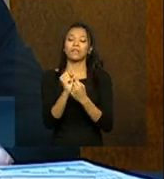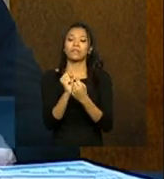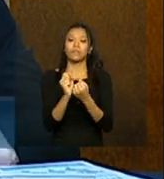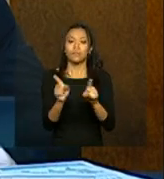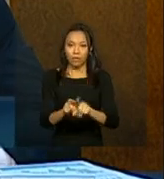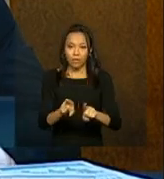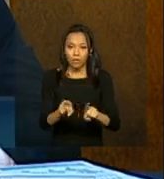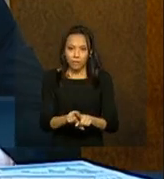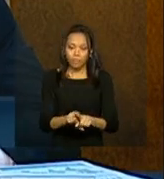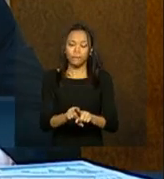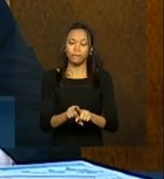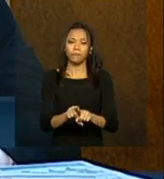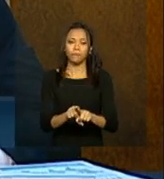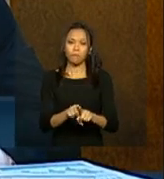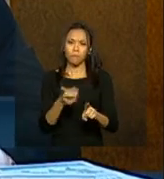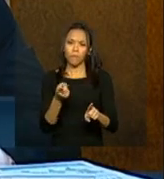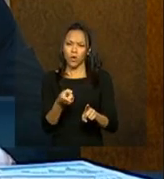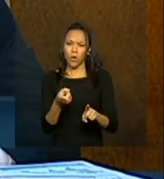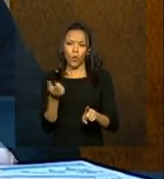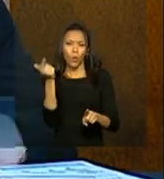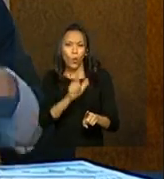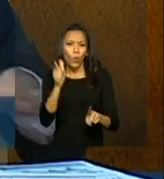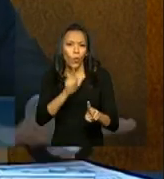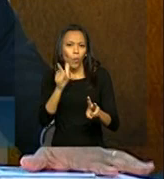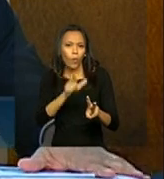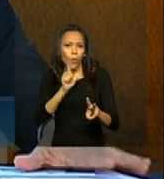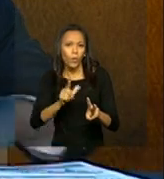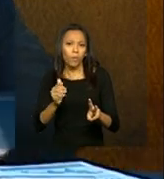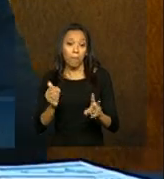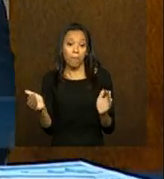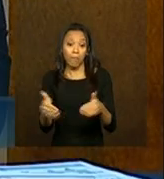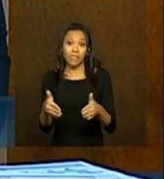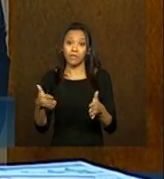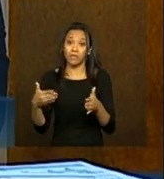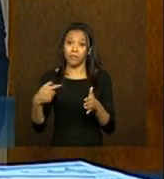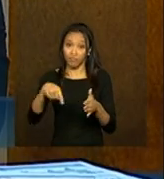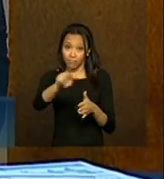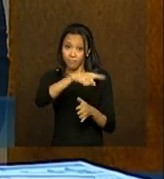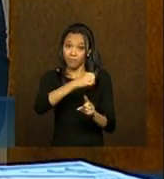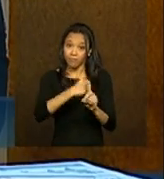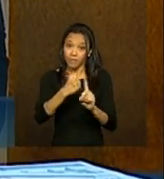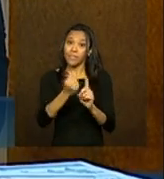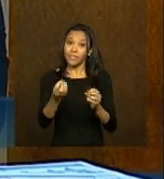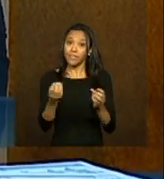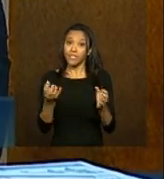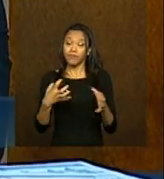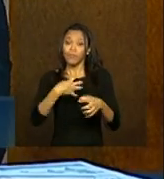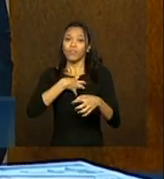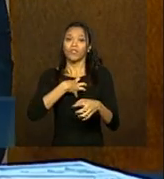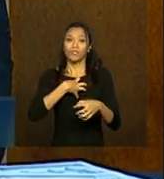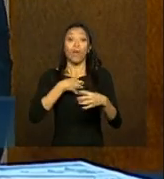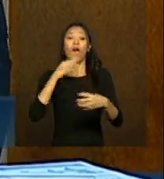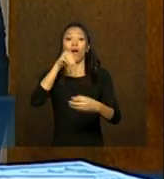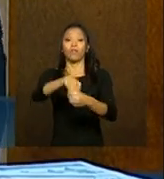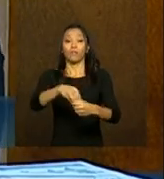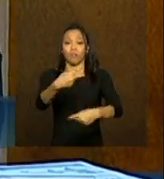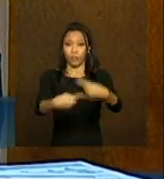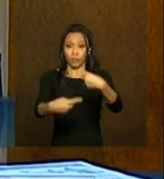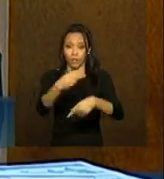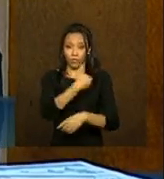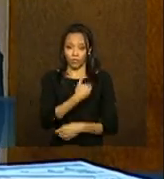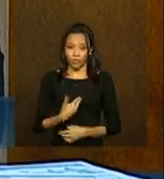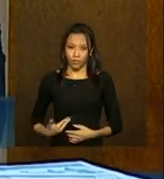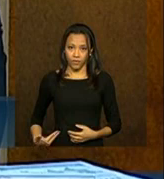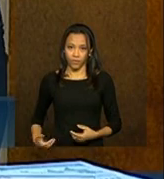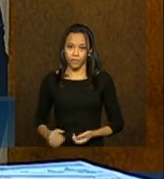a os resultados desses processos de participação sejam eh refletidos nas políticas públicas e e atinjam resultados